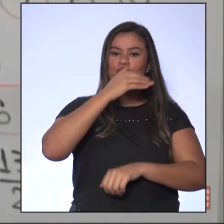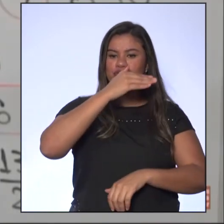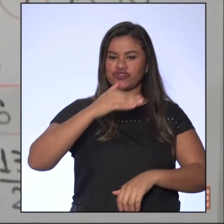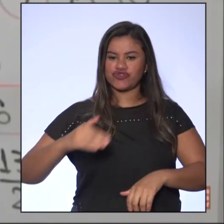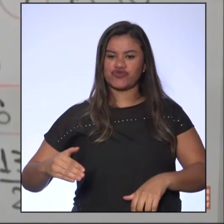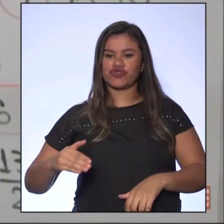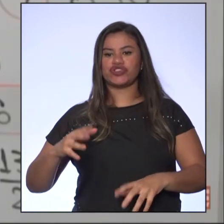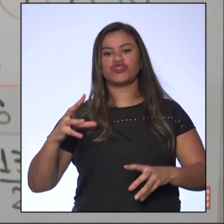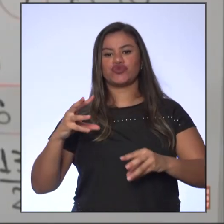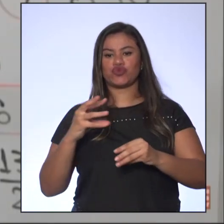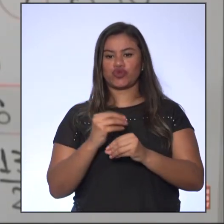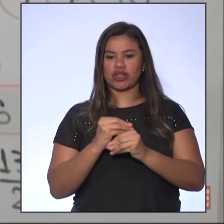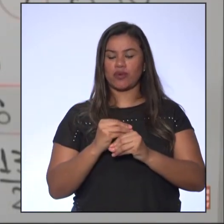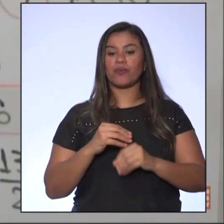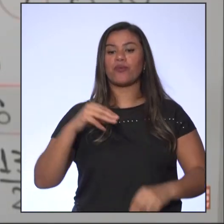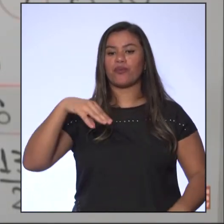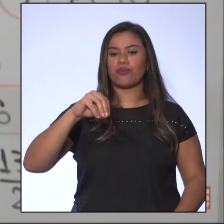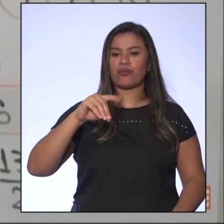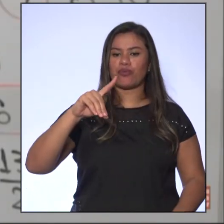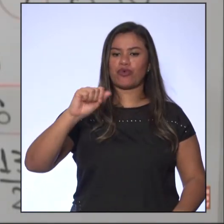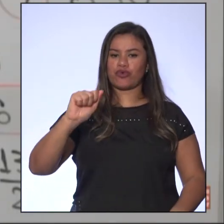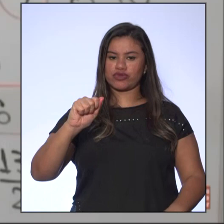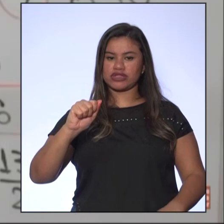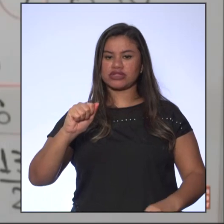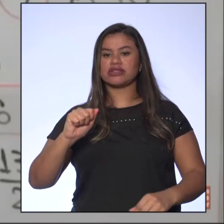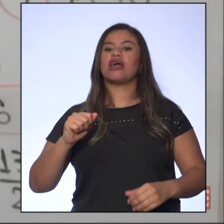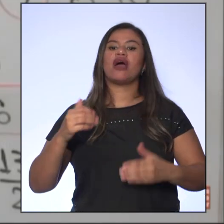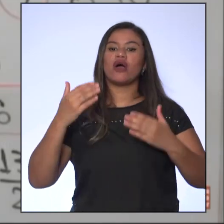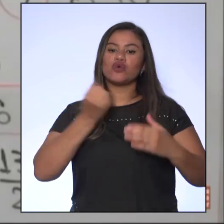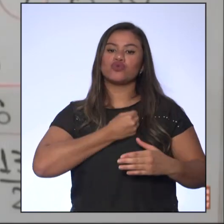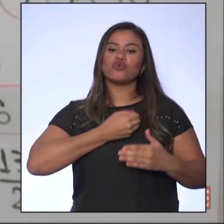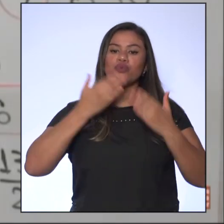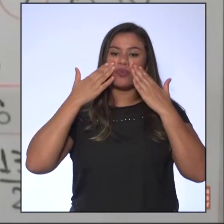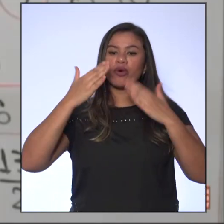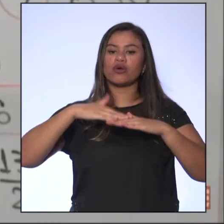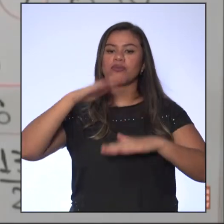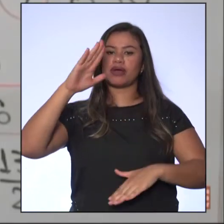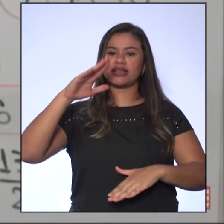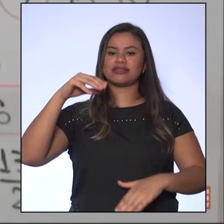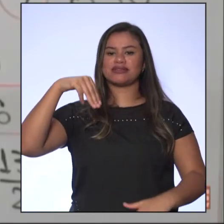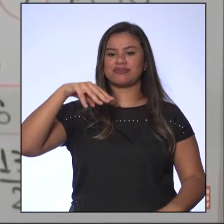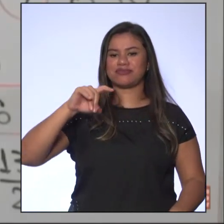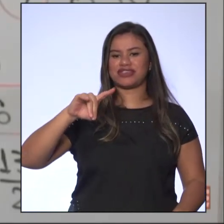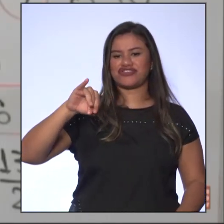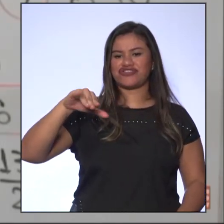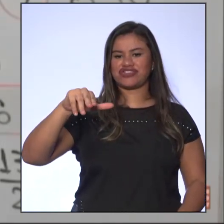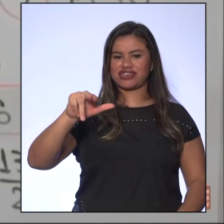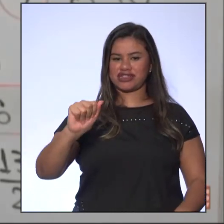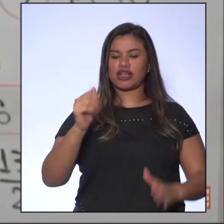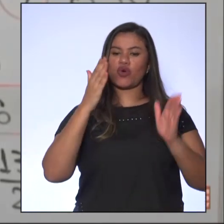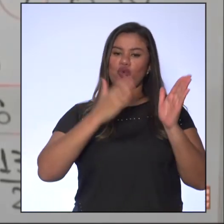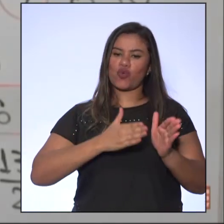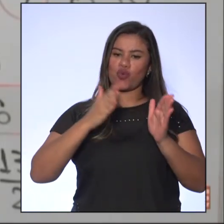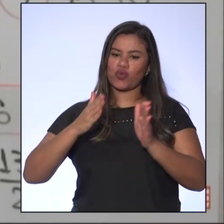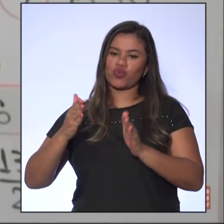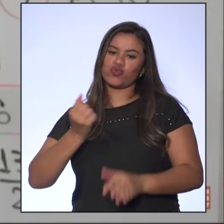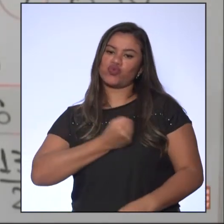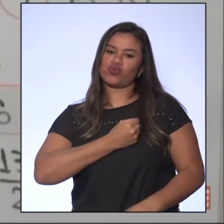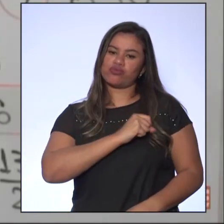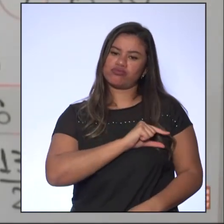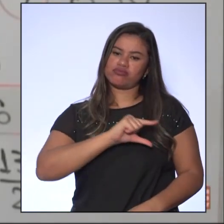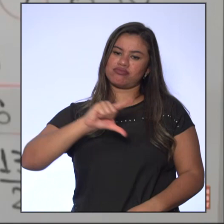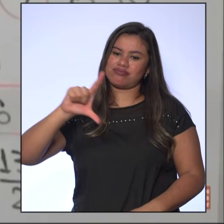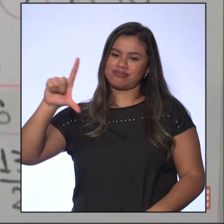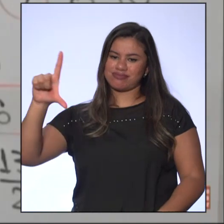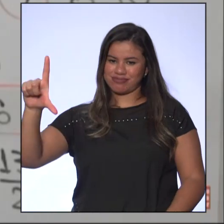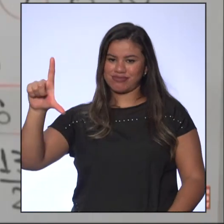pelo total. Moda, o elemento que mais aparece. E a nossa mediana, você organiza do menor para o maior.